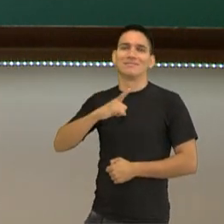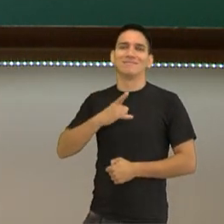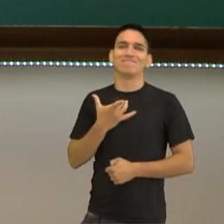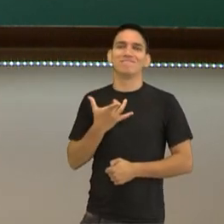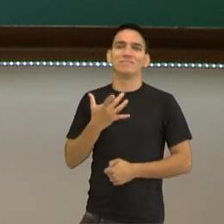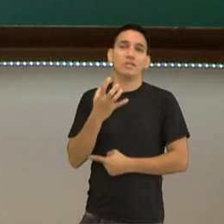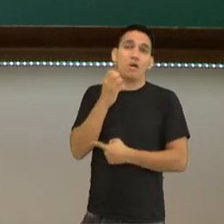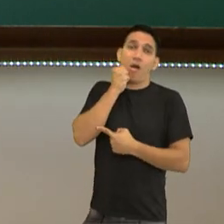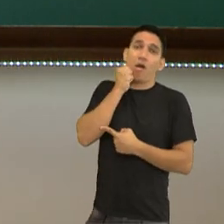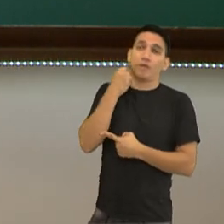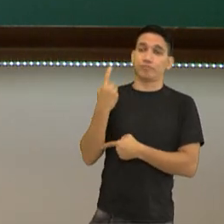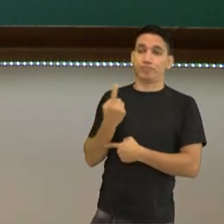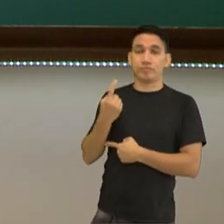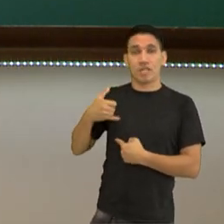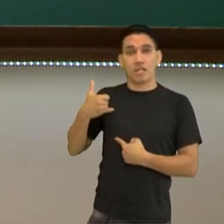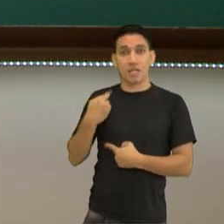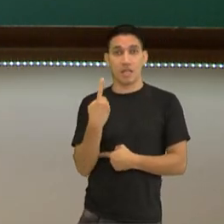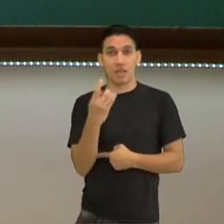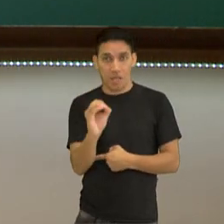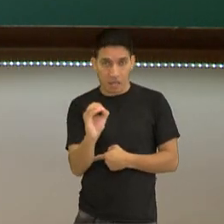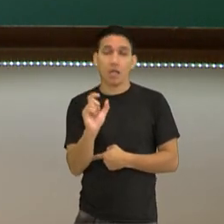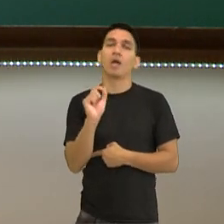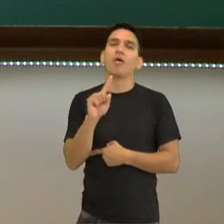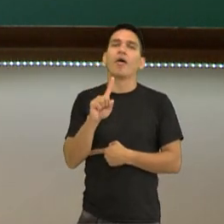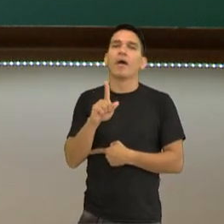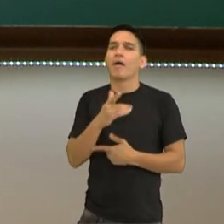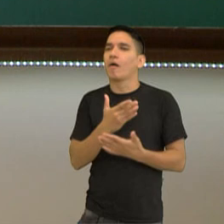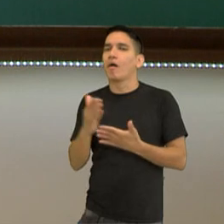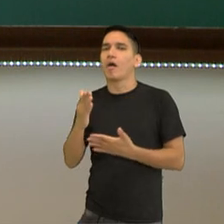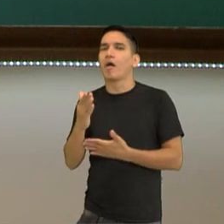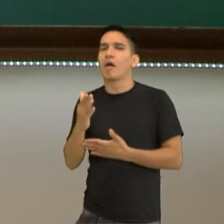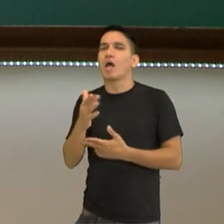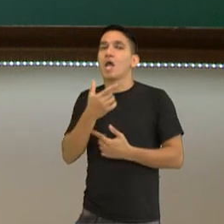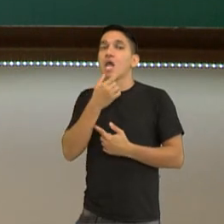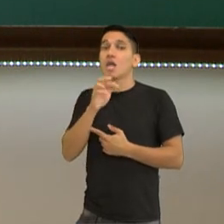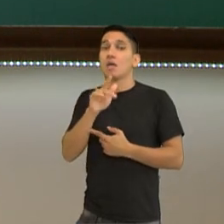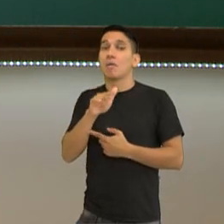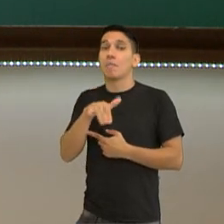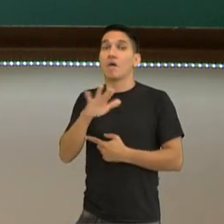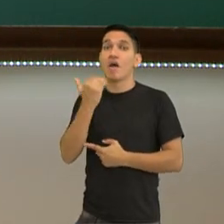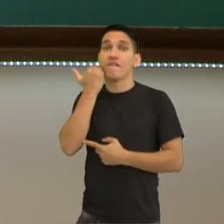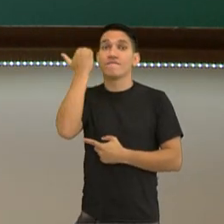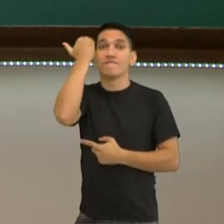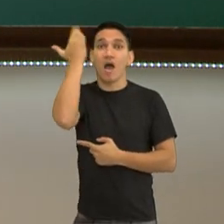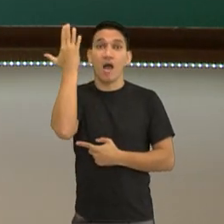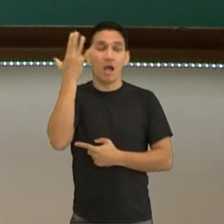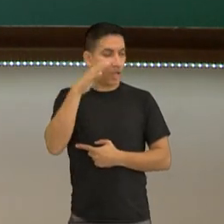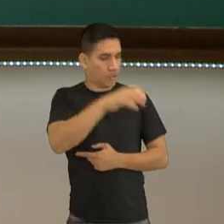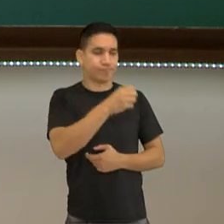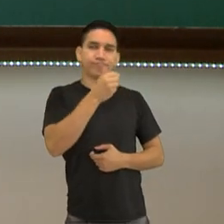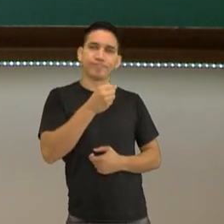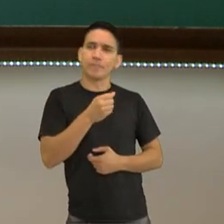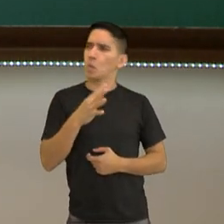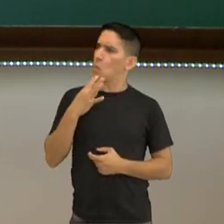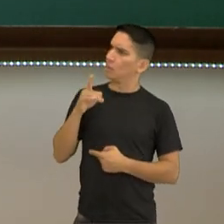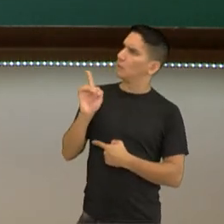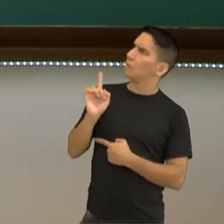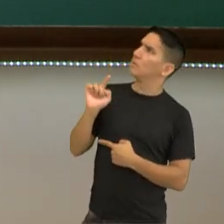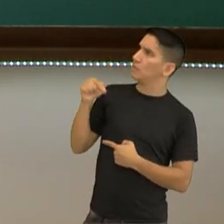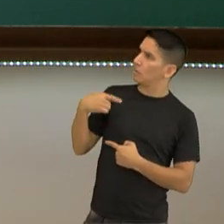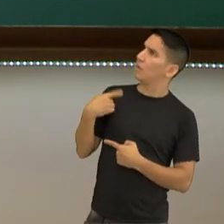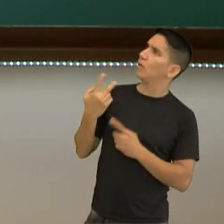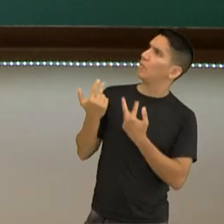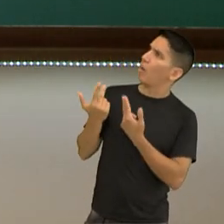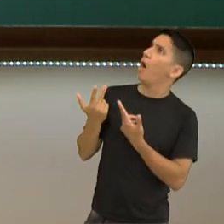órfão aos 10 anos, aí depois ele é criado pelo irmão mais velho, que ele não conheceu na época. Só depois que ele foi levado